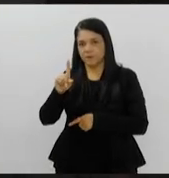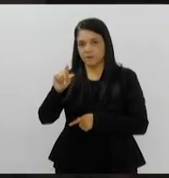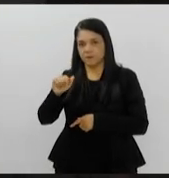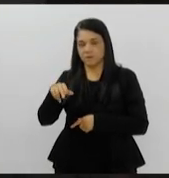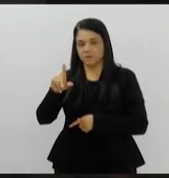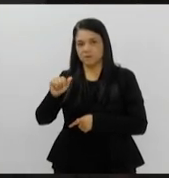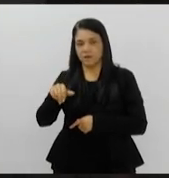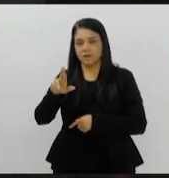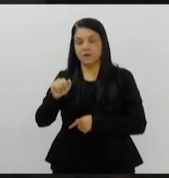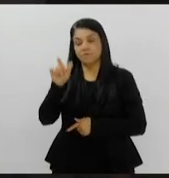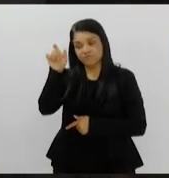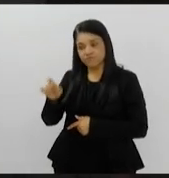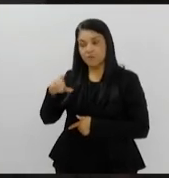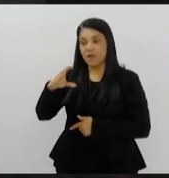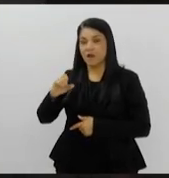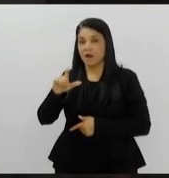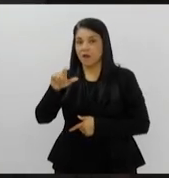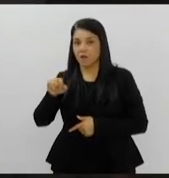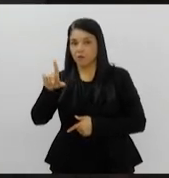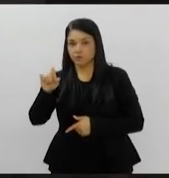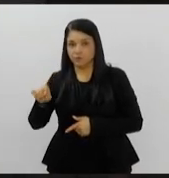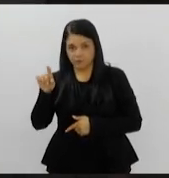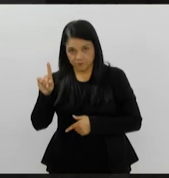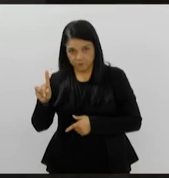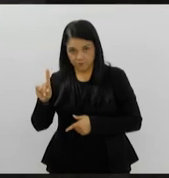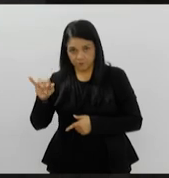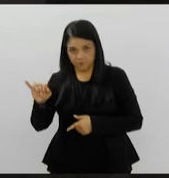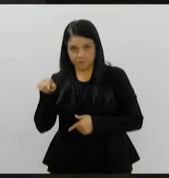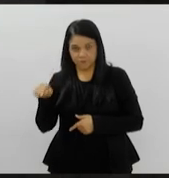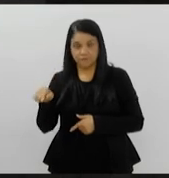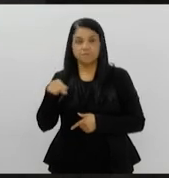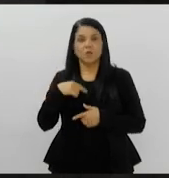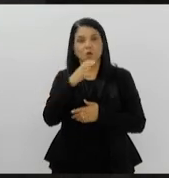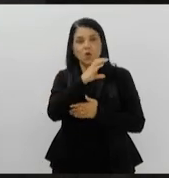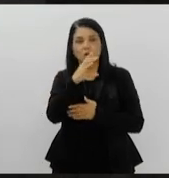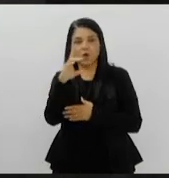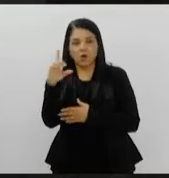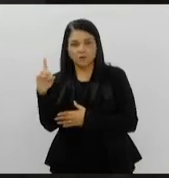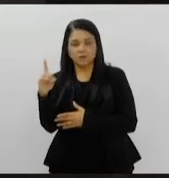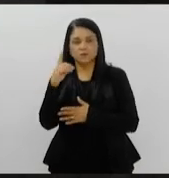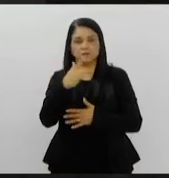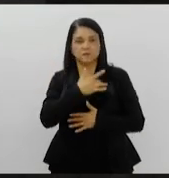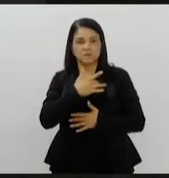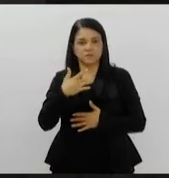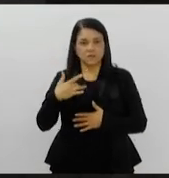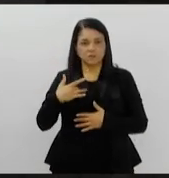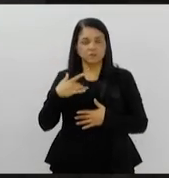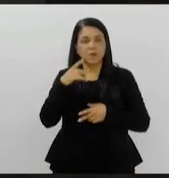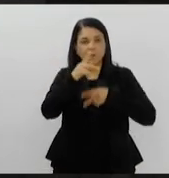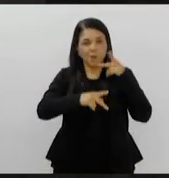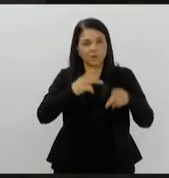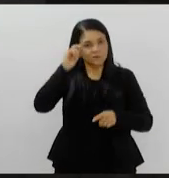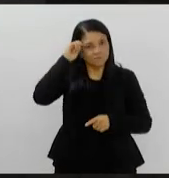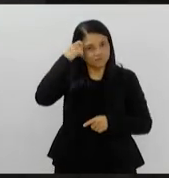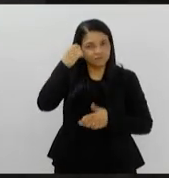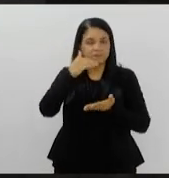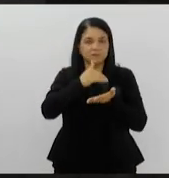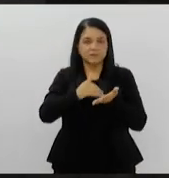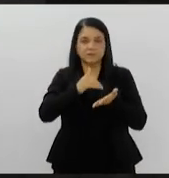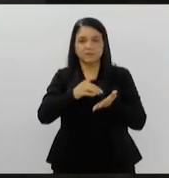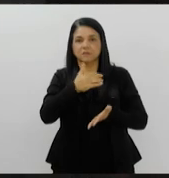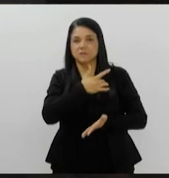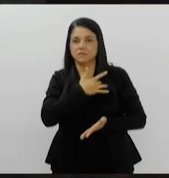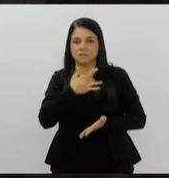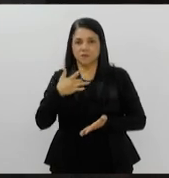da Silva Bonfim Gonçalves Lourenço, coordenadora da saúde da população negra na Secretaria Municipal de